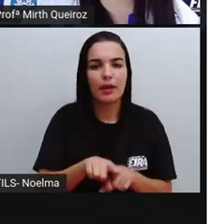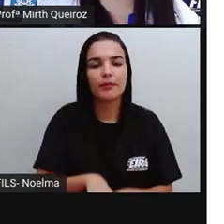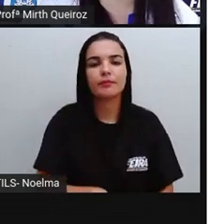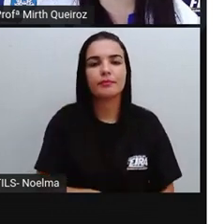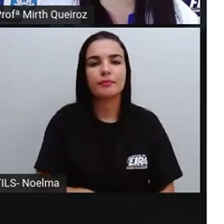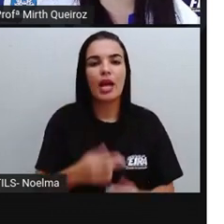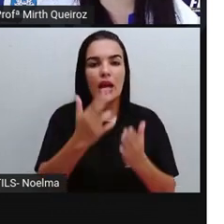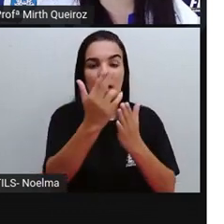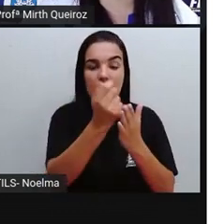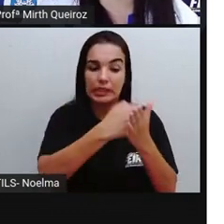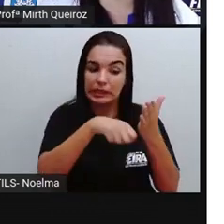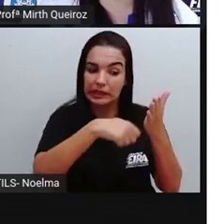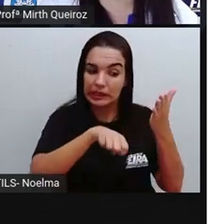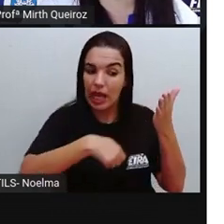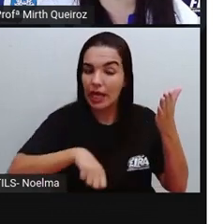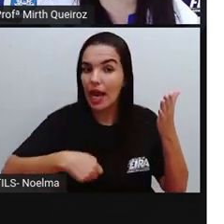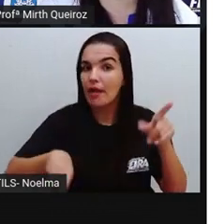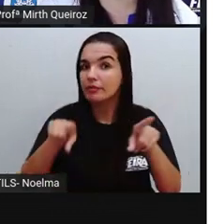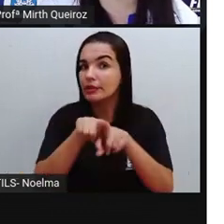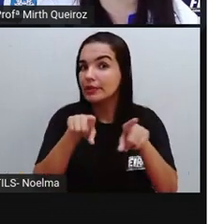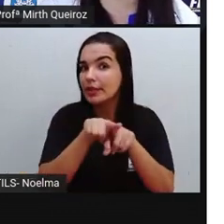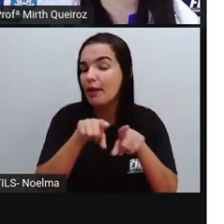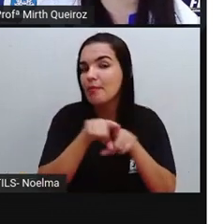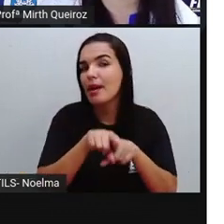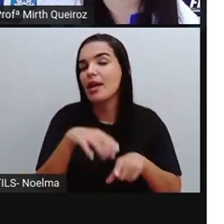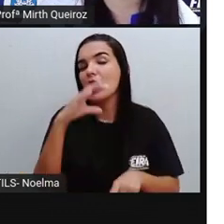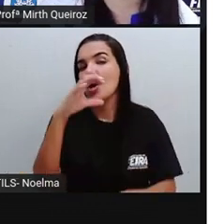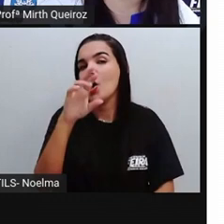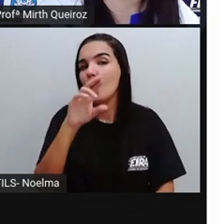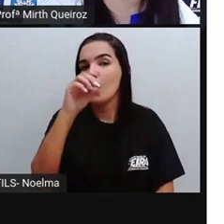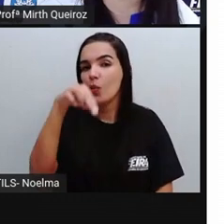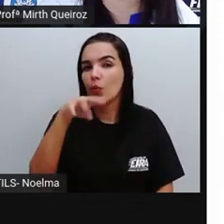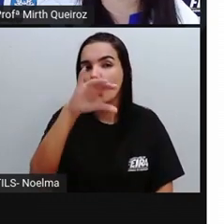também crônicas para um jornal, Folha de São Paulo, entre